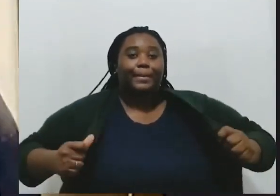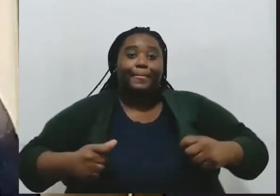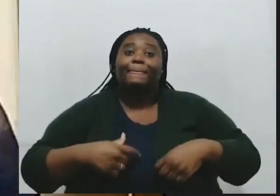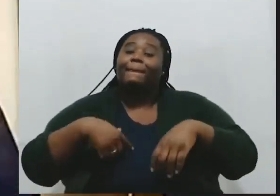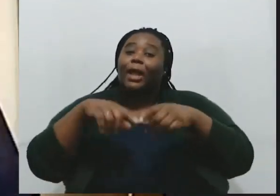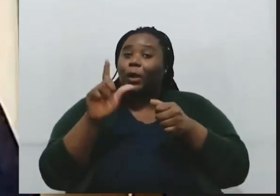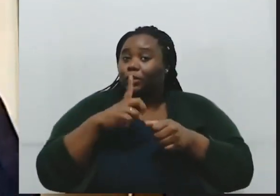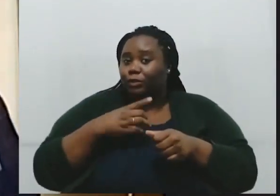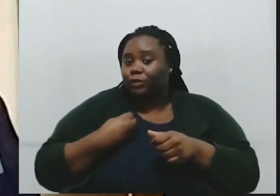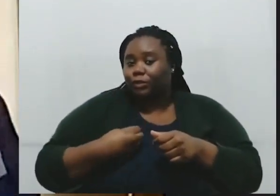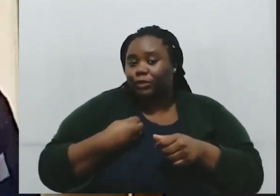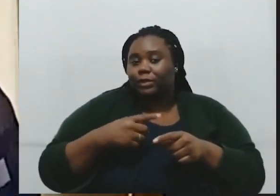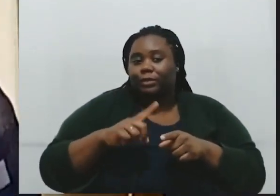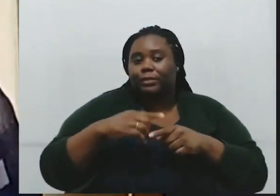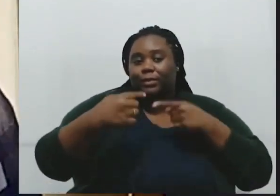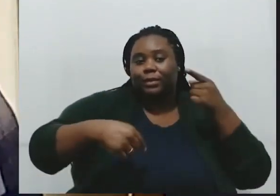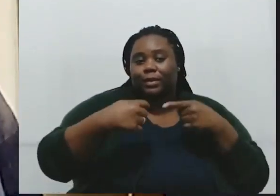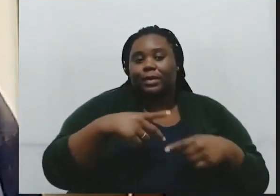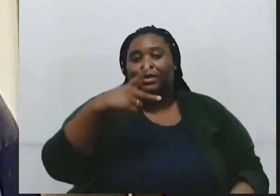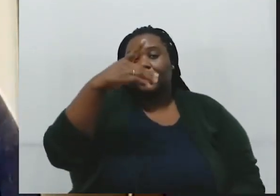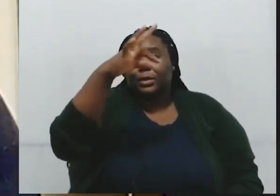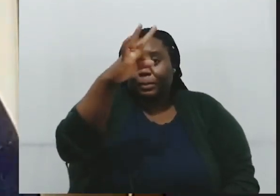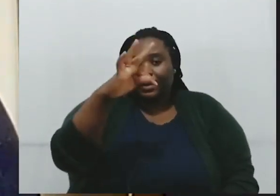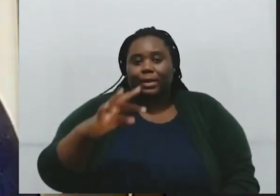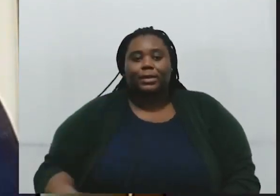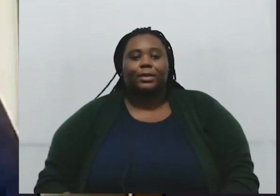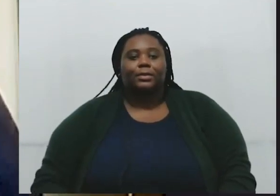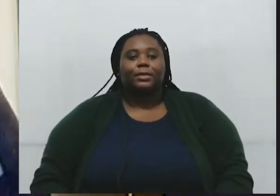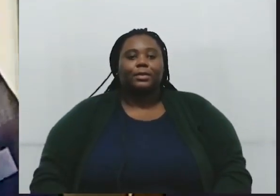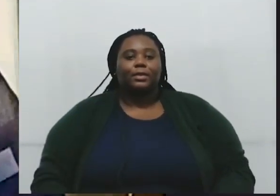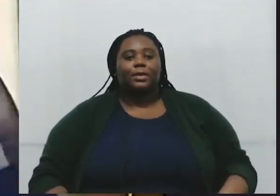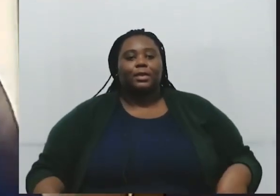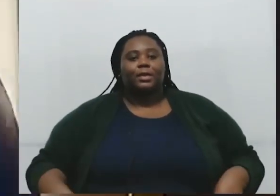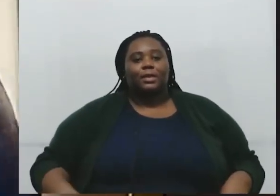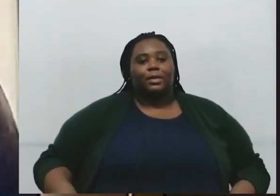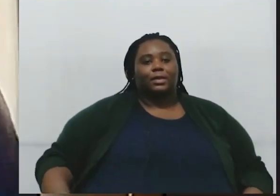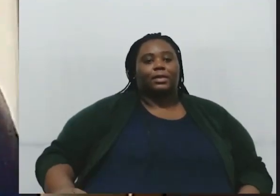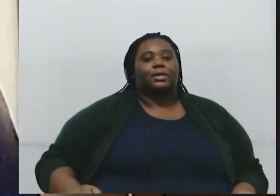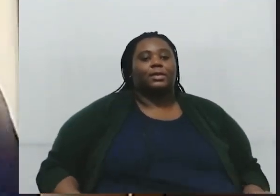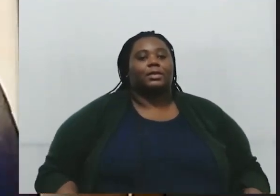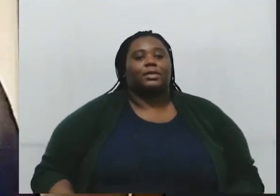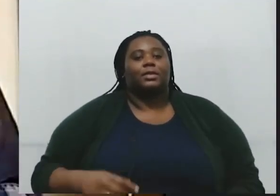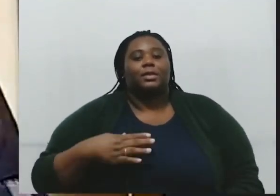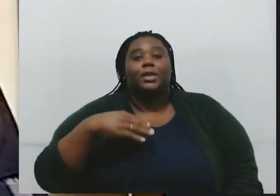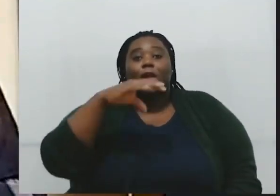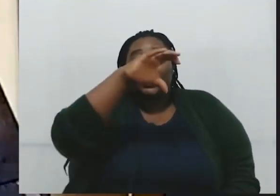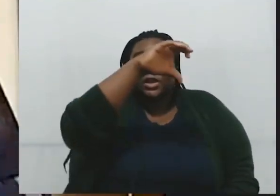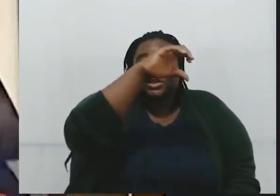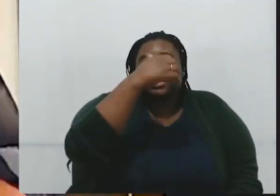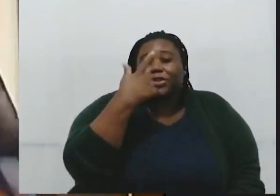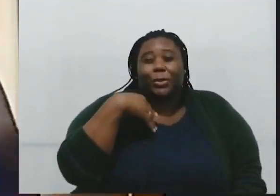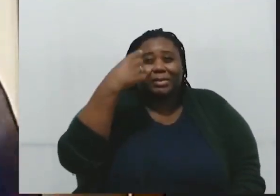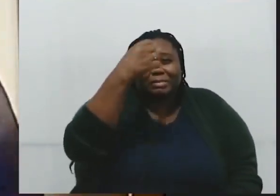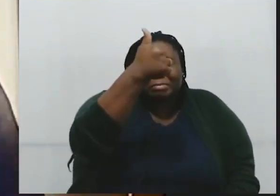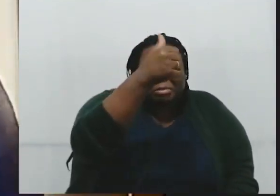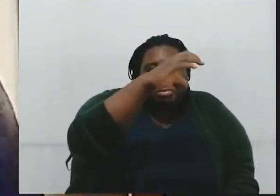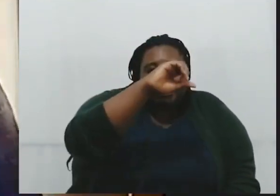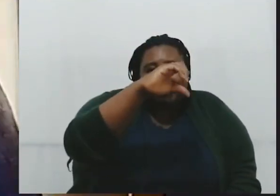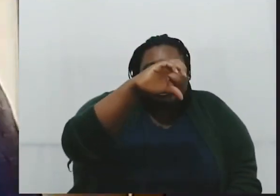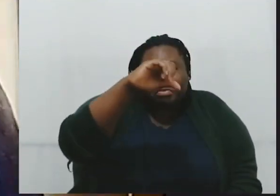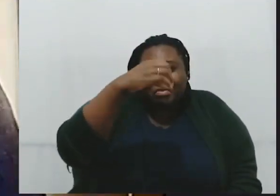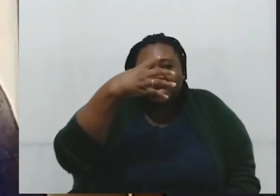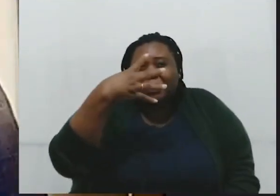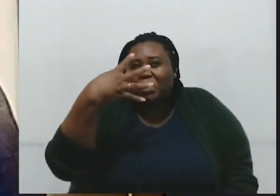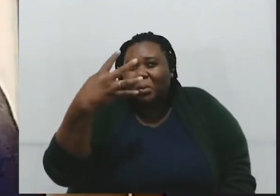de 1994, por aí. E fui estudar ciências sociais. E mesmo assim eu não adormeci com